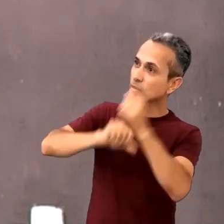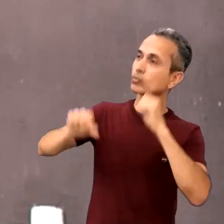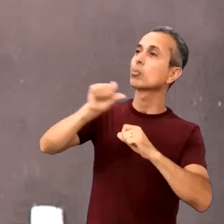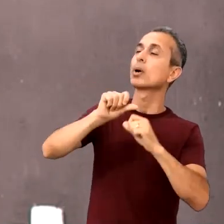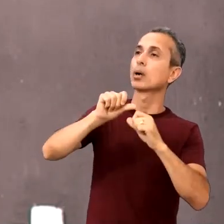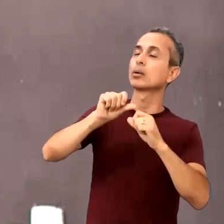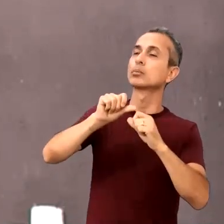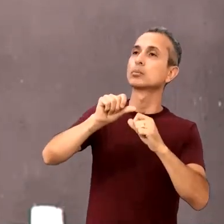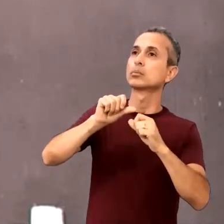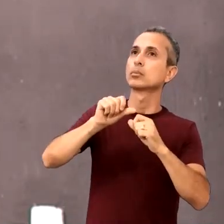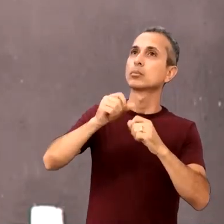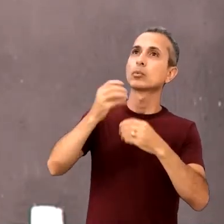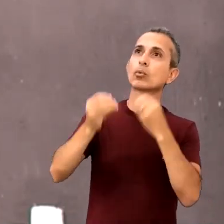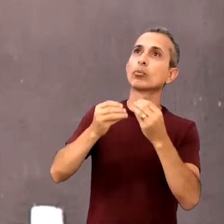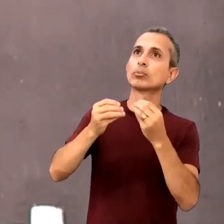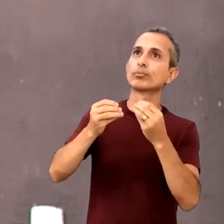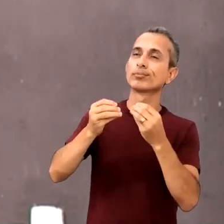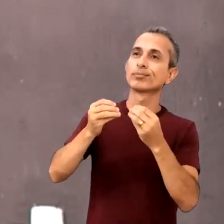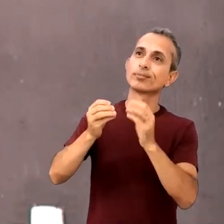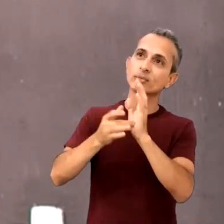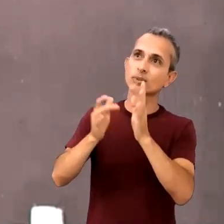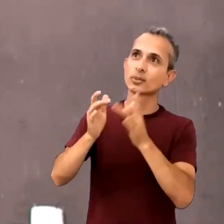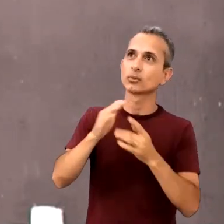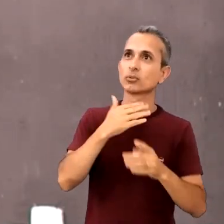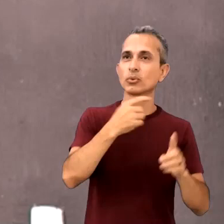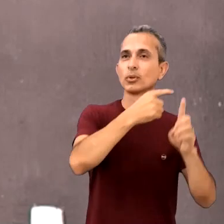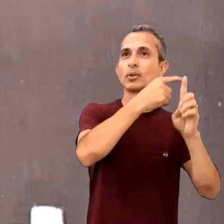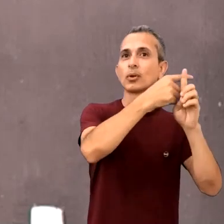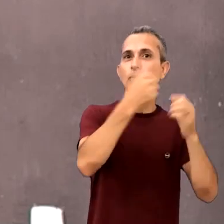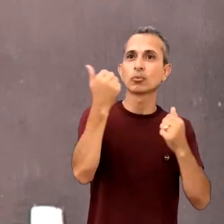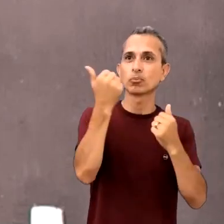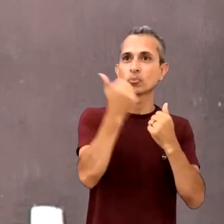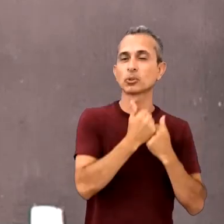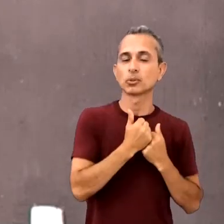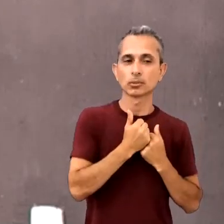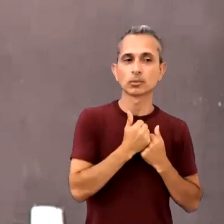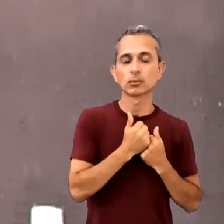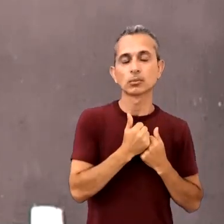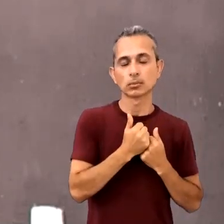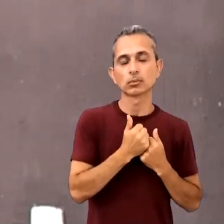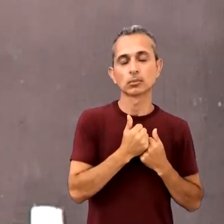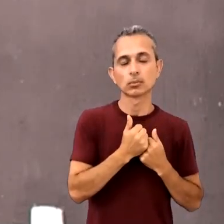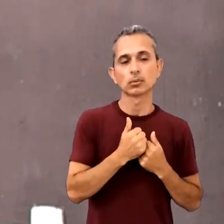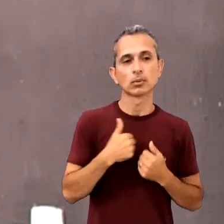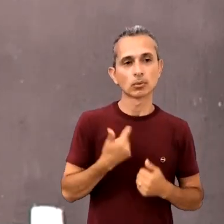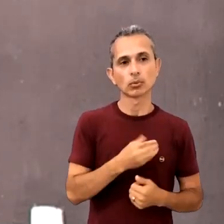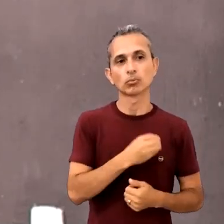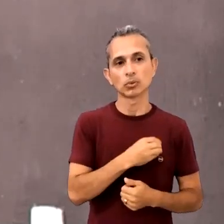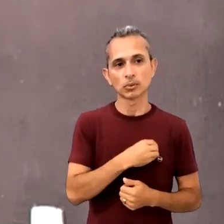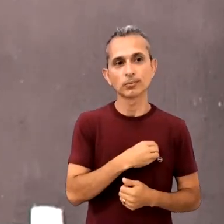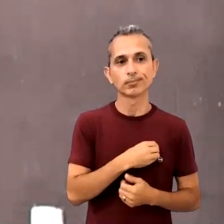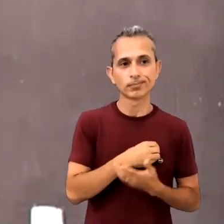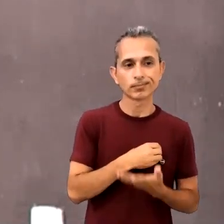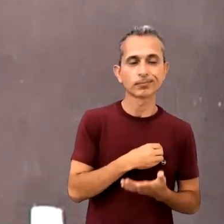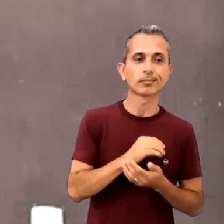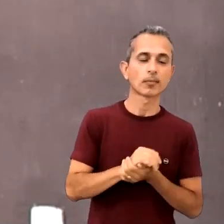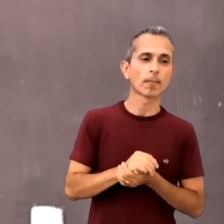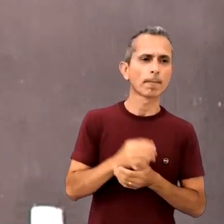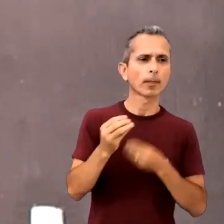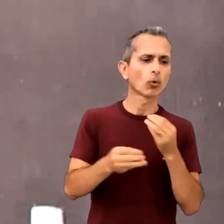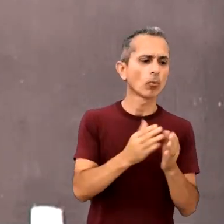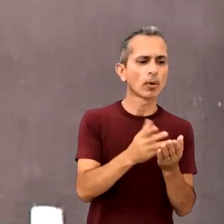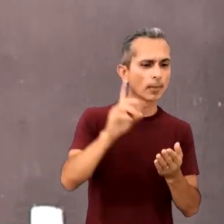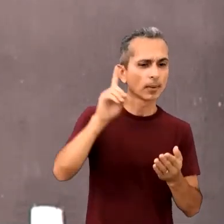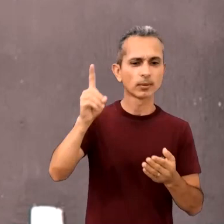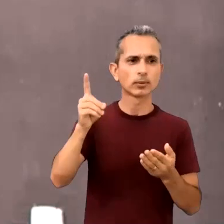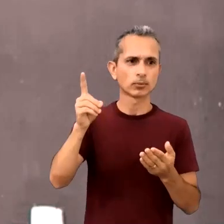cruz, por perdoar nossas falhas e nos direcionar à boa, perfeita e agradável vontade de Deus pela sua